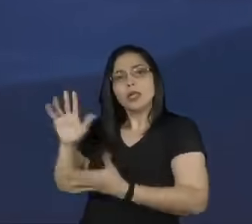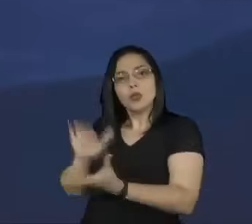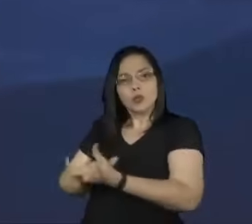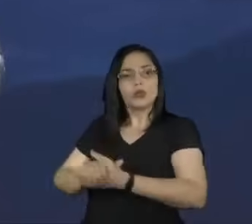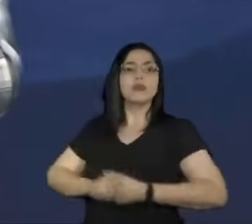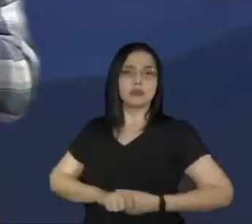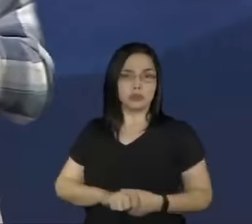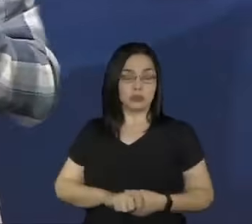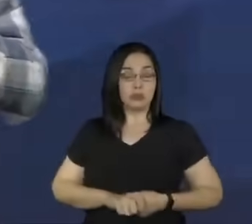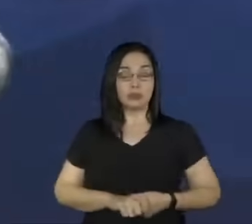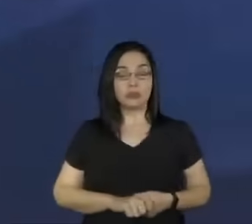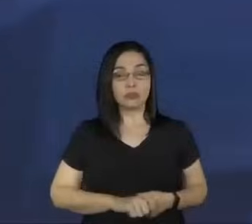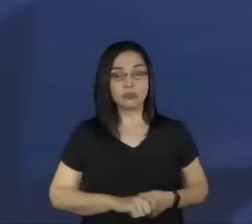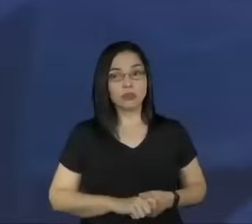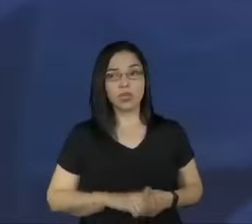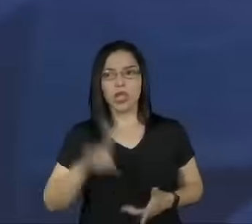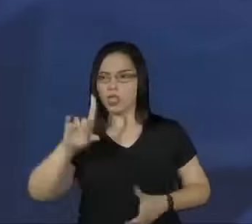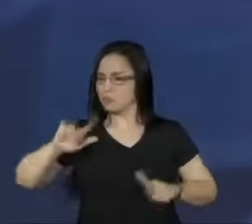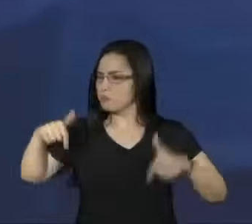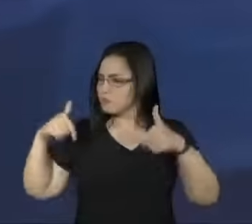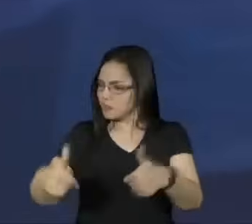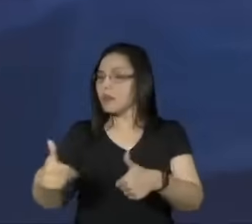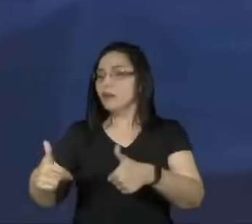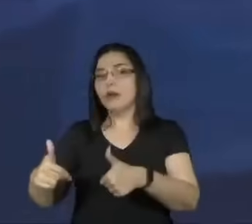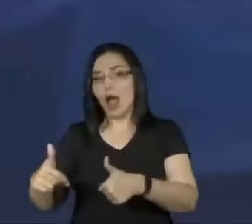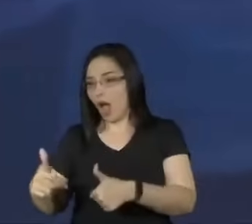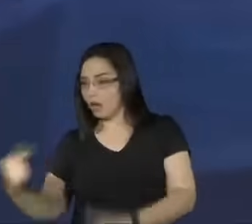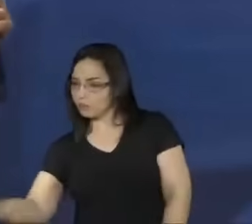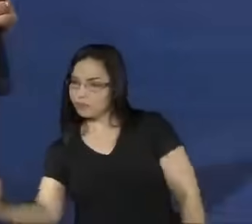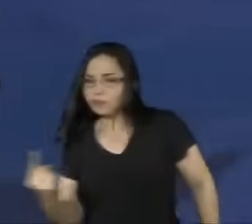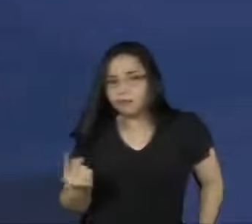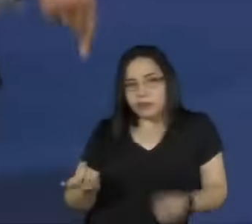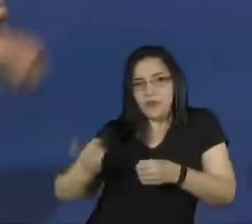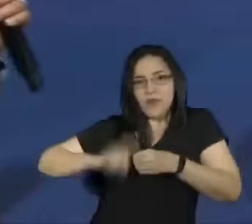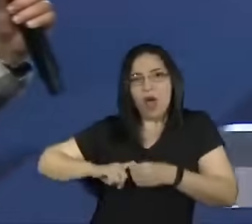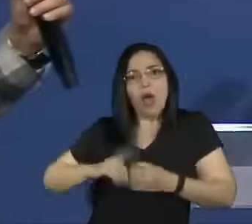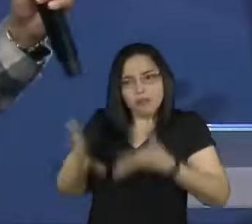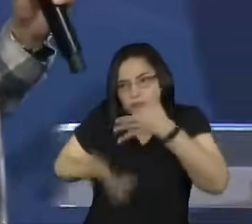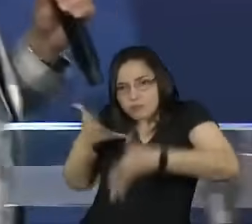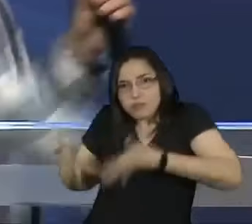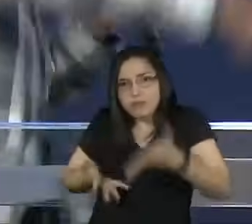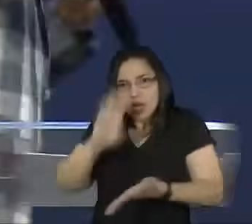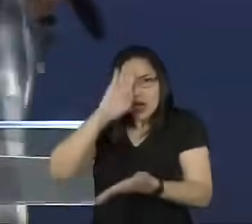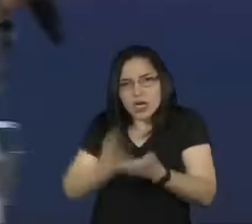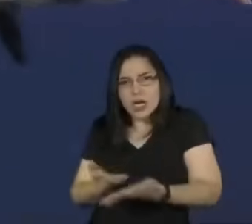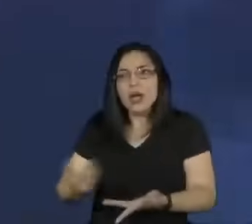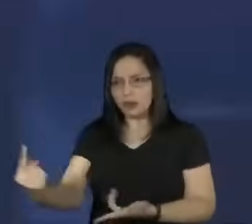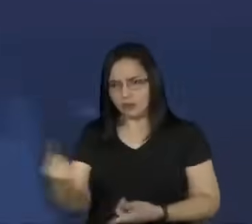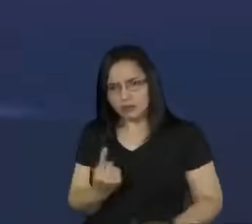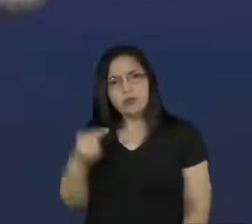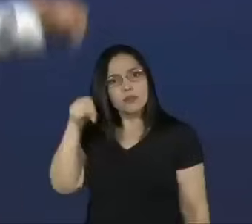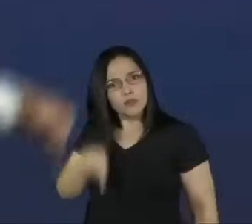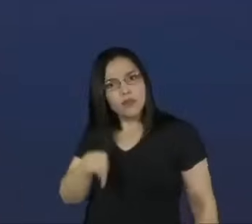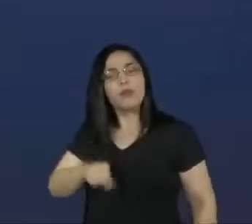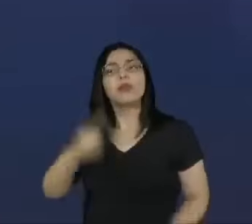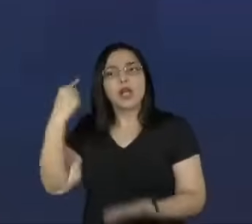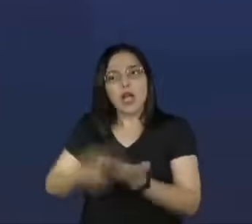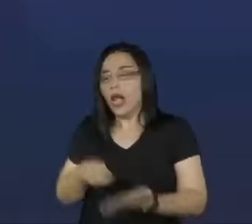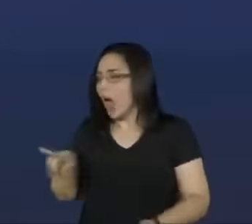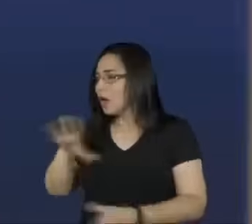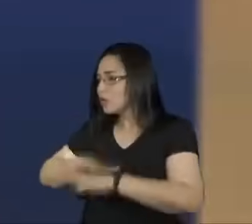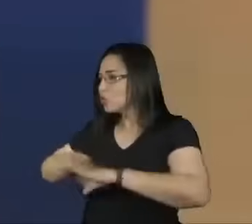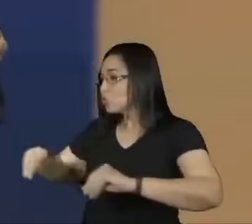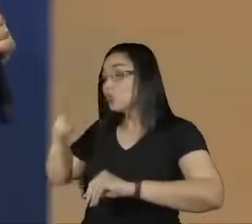marido Deus vai trazer teu marido de volta abre a boca Creia e vem fazer a campanha ó eu vou fazer uma campanha para Deus curar esse